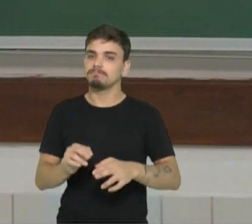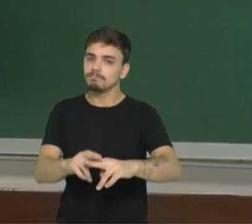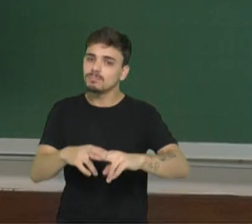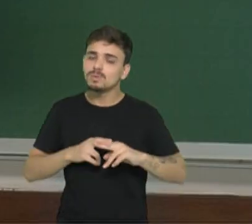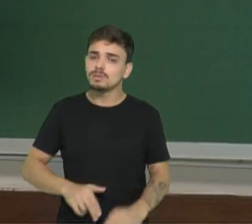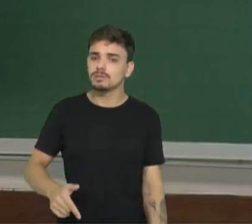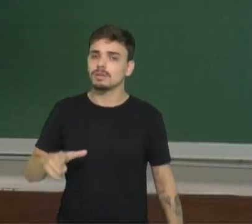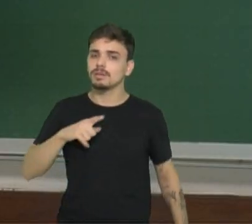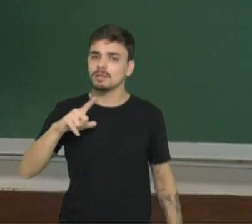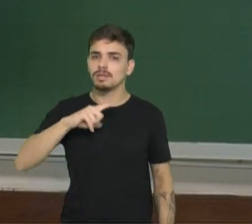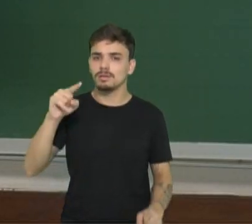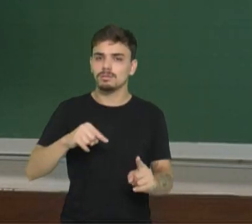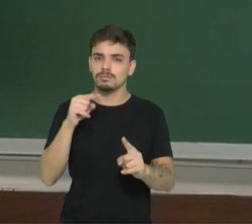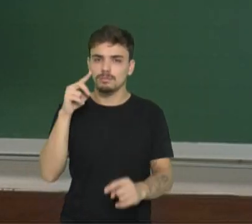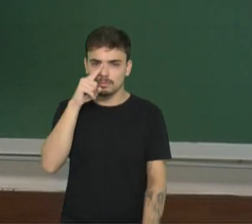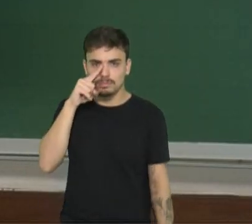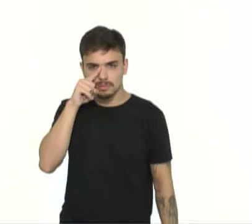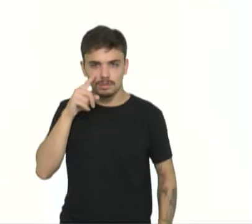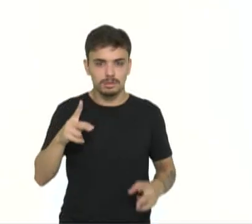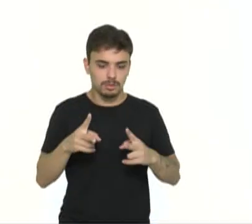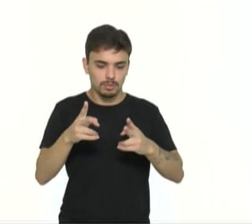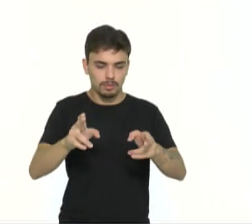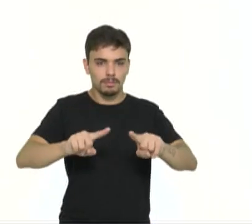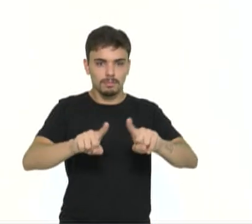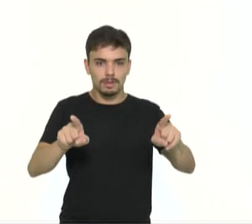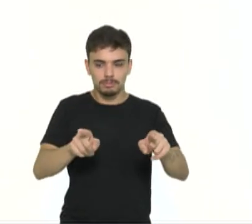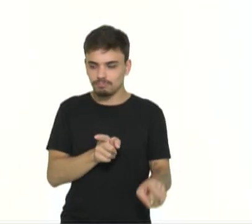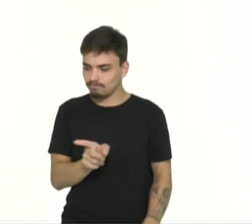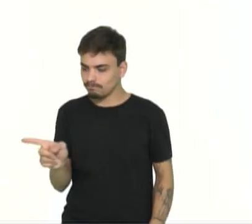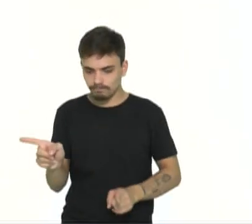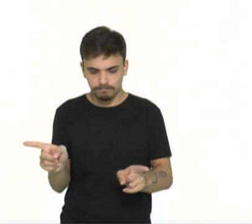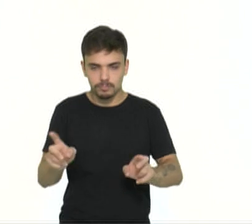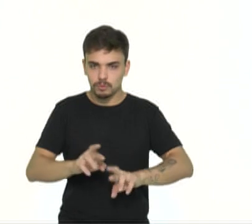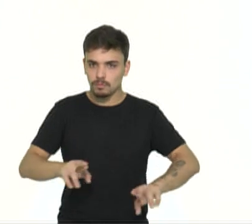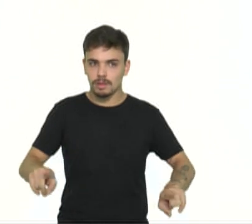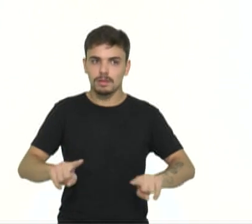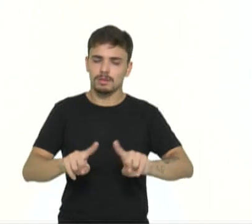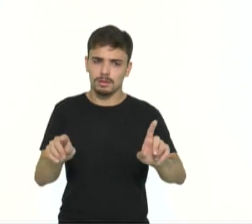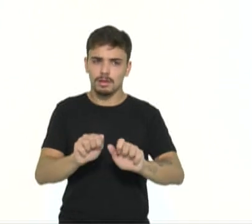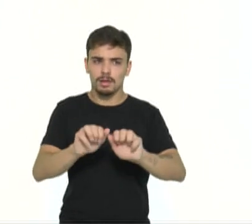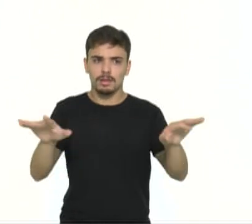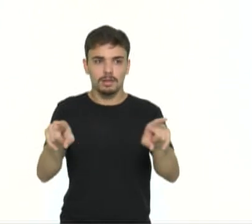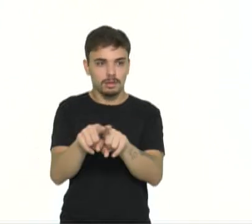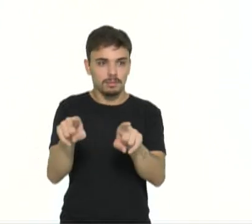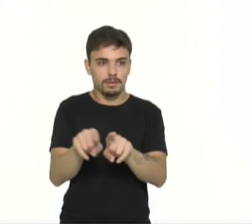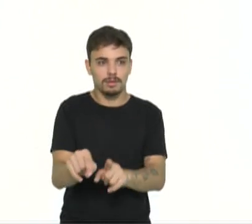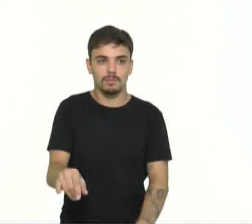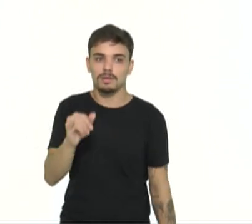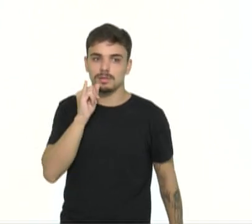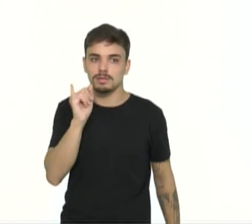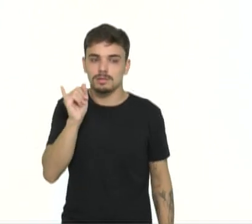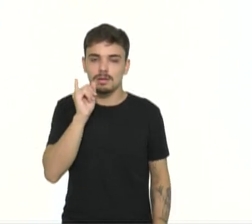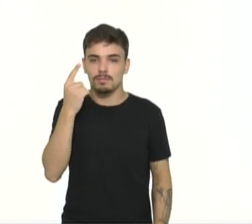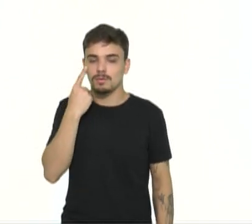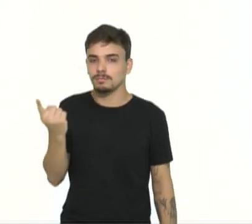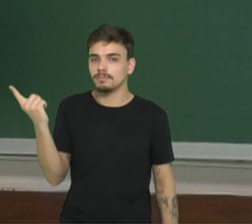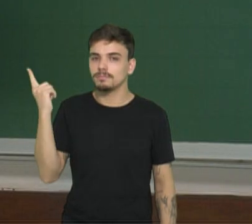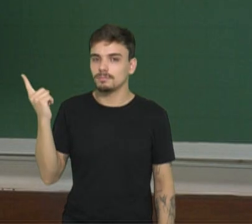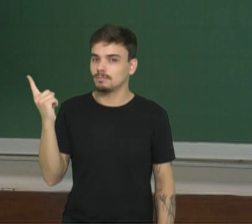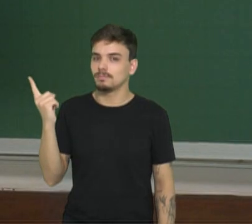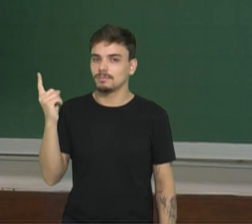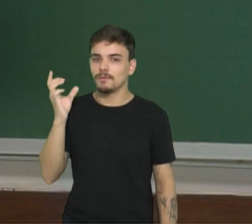a mesma intensidade, mas em sentidos opostos. E claro, né, um exemplo muito fácil de guardar